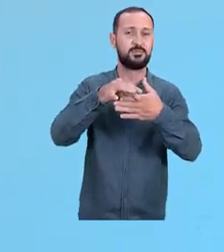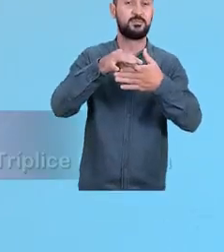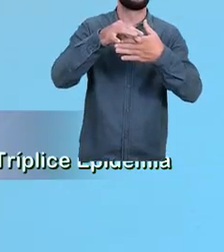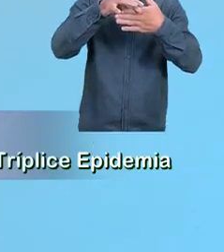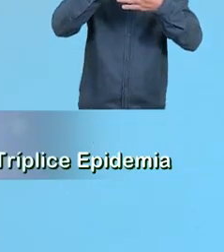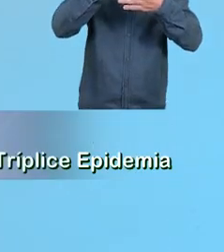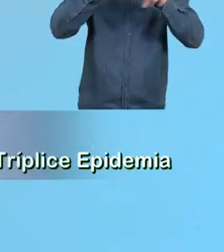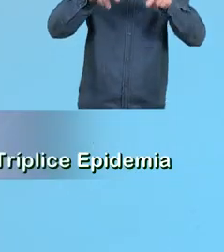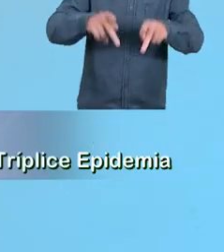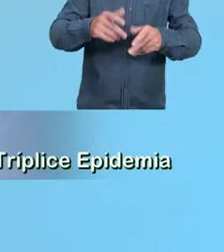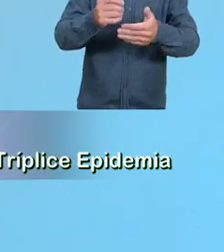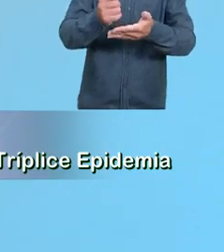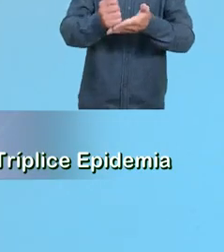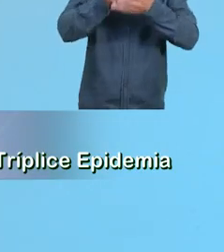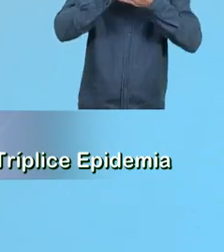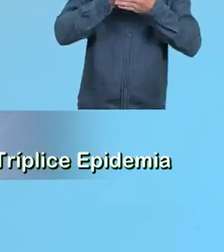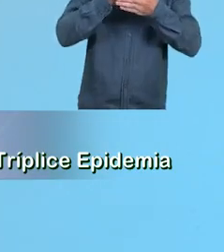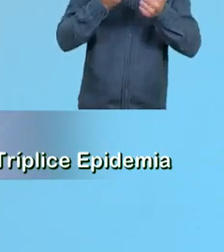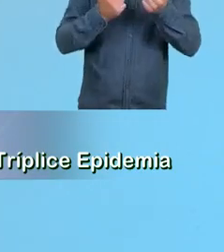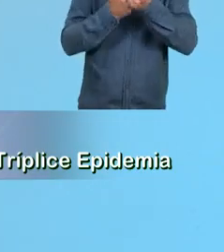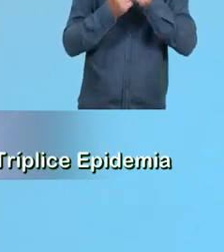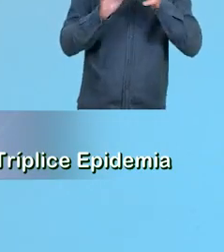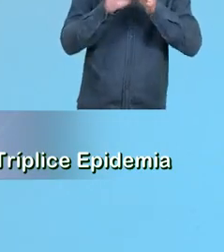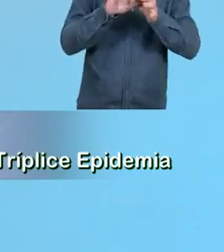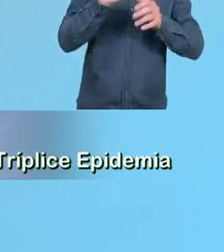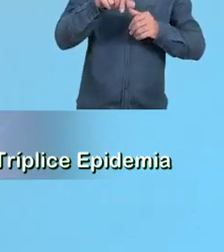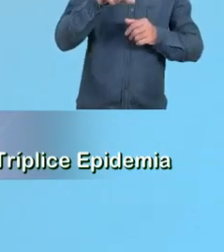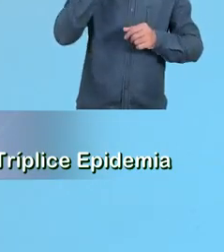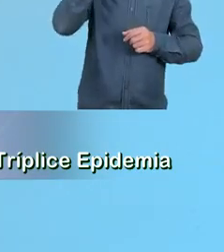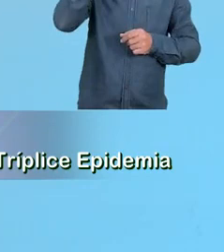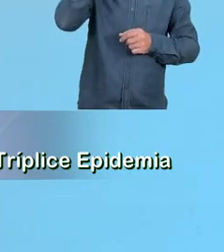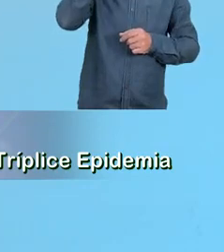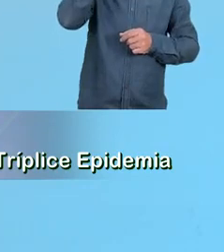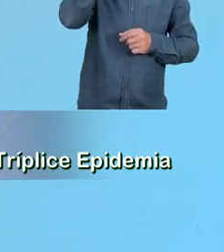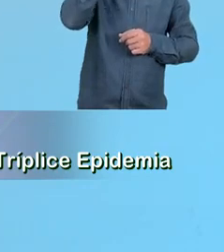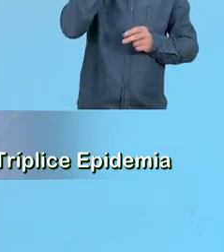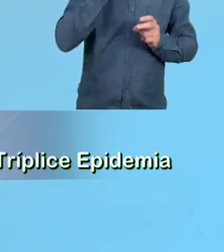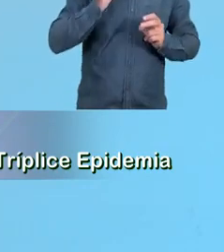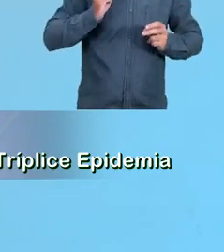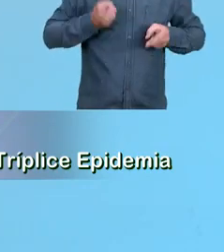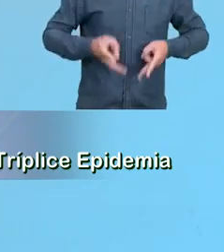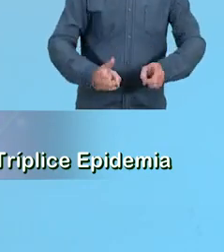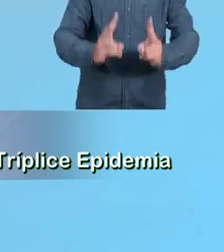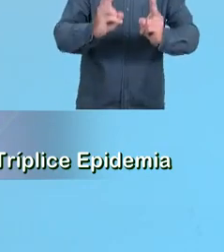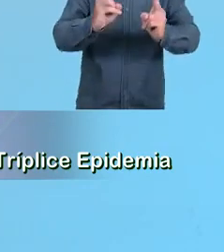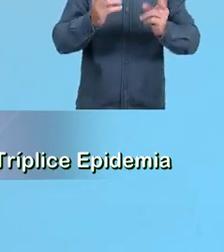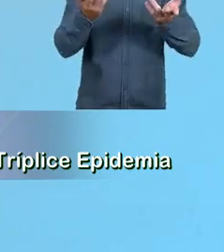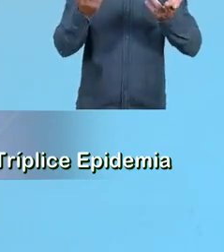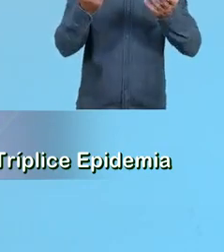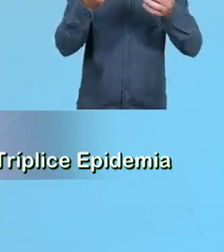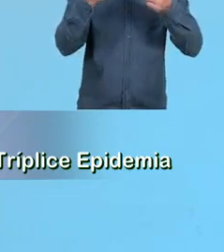da população para estar enganjada nisso sempre é muito difícil. Porque você precisa ter